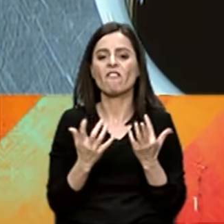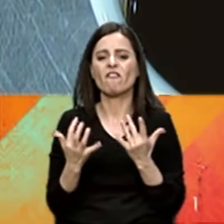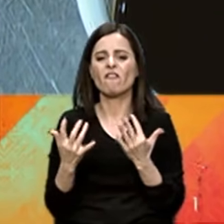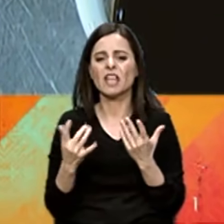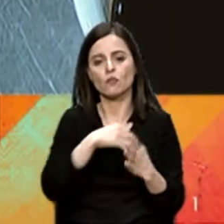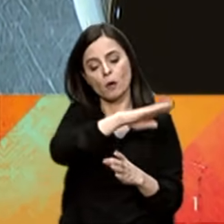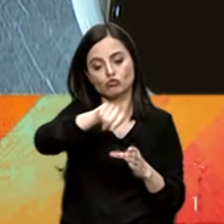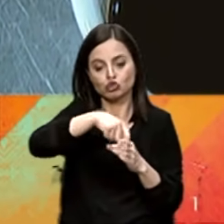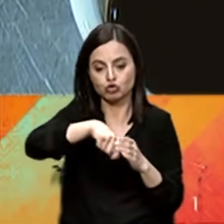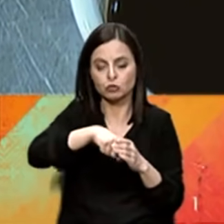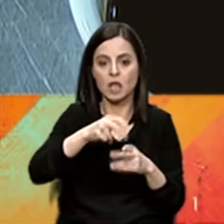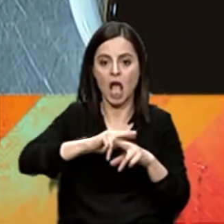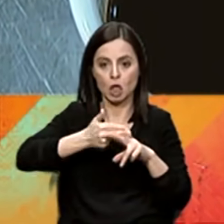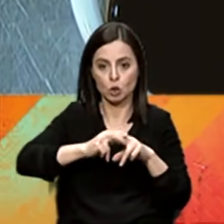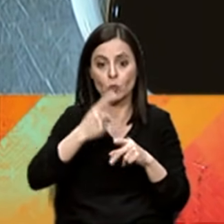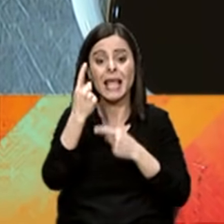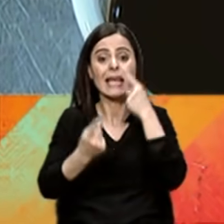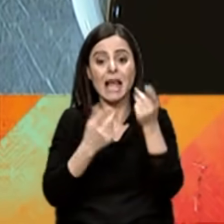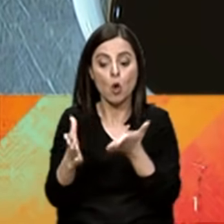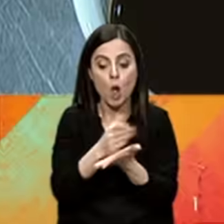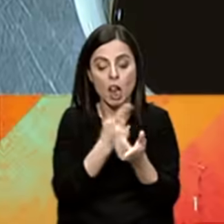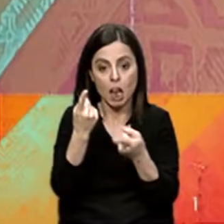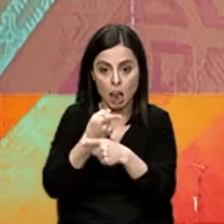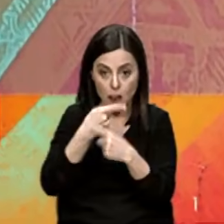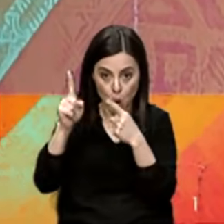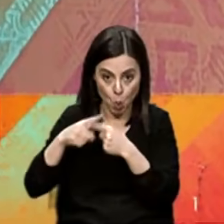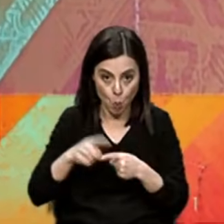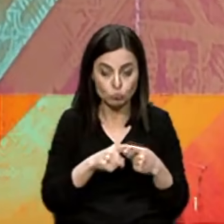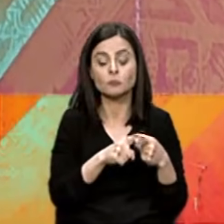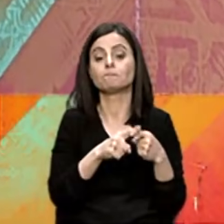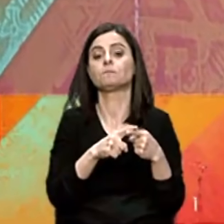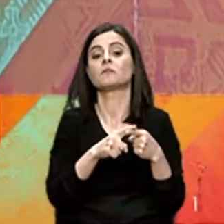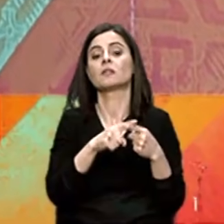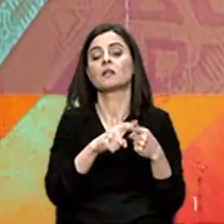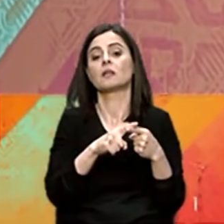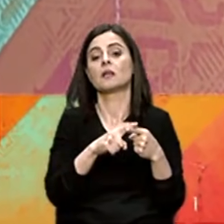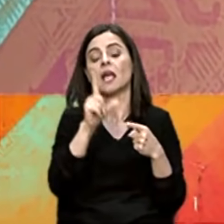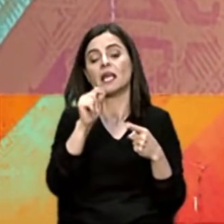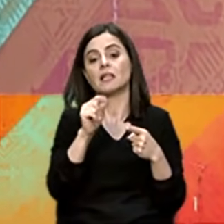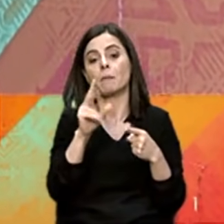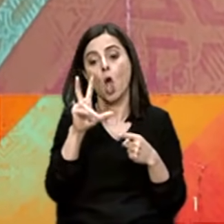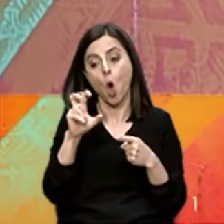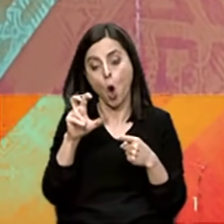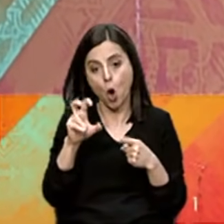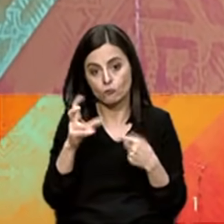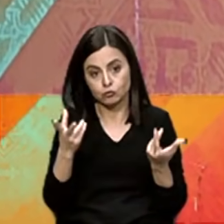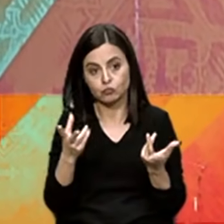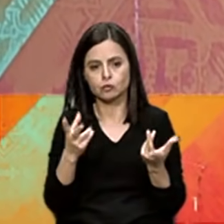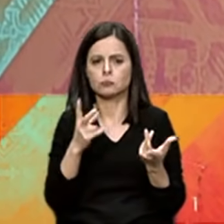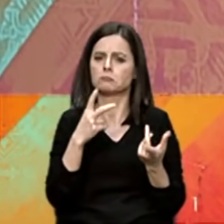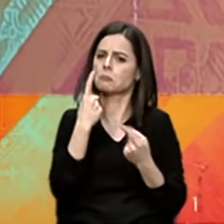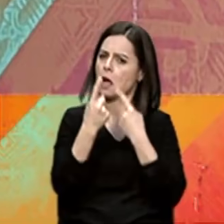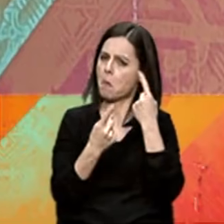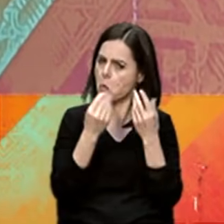vamos juntar também alguns legumes, ovos, e fazer aqui assim um prato que pode ser para uma refeição, ou agora que também muita gente